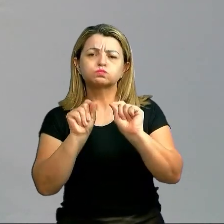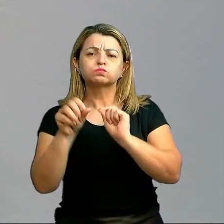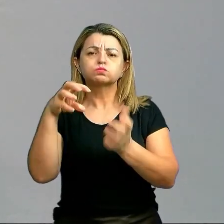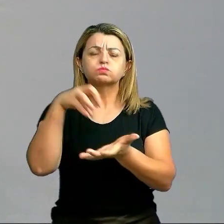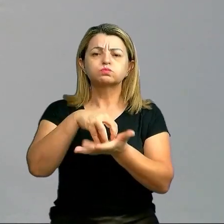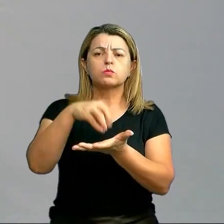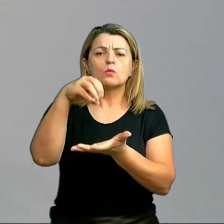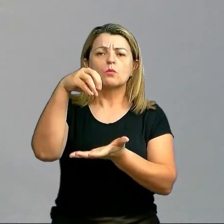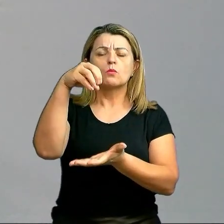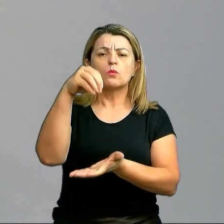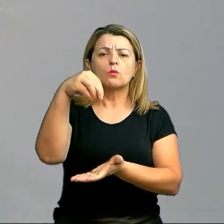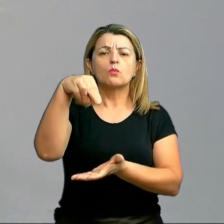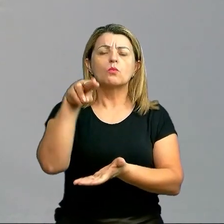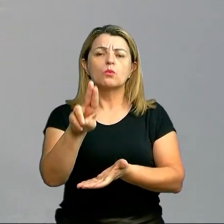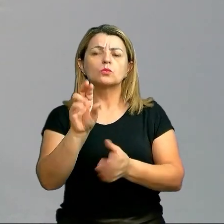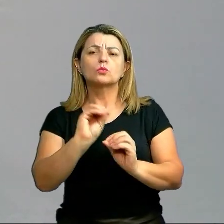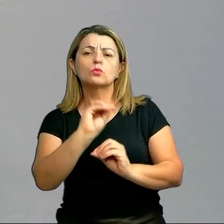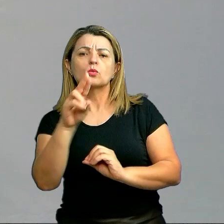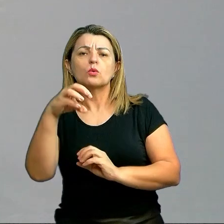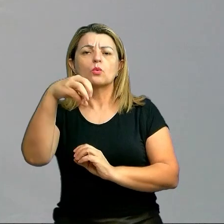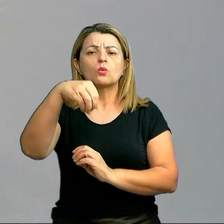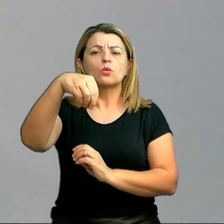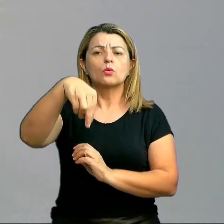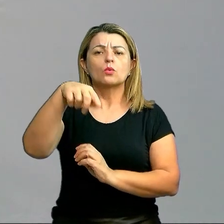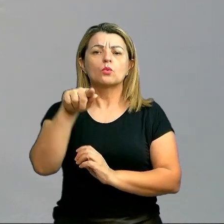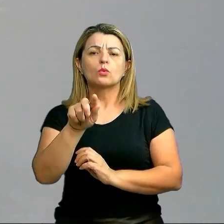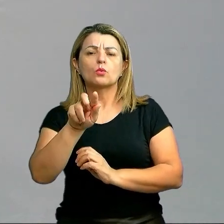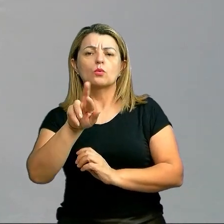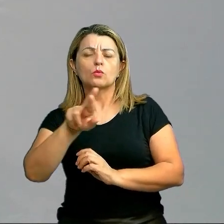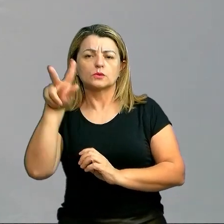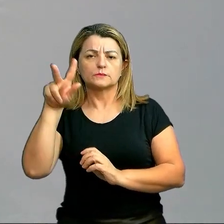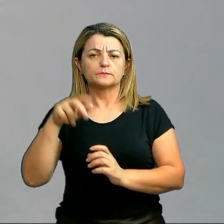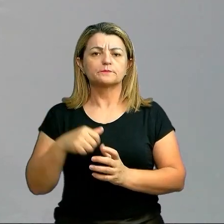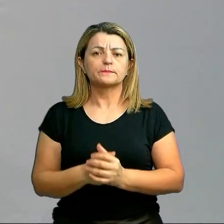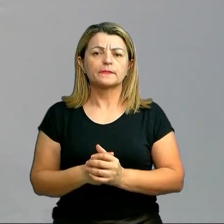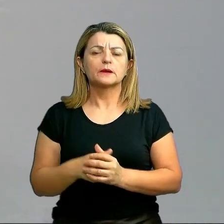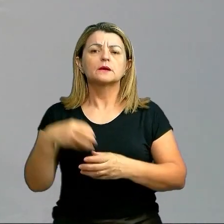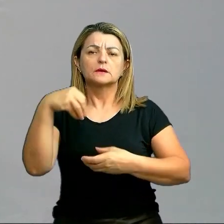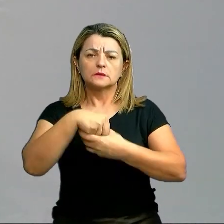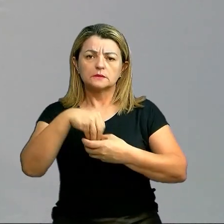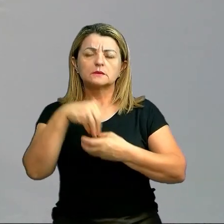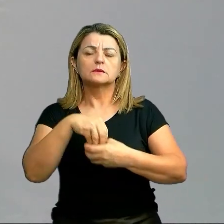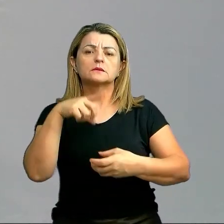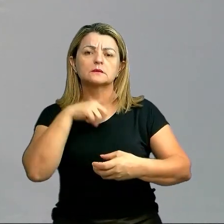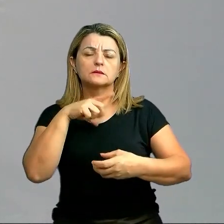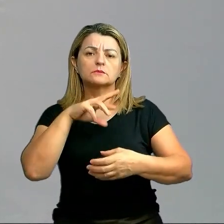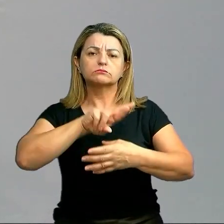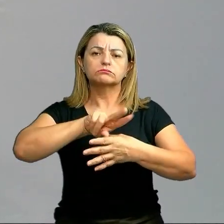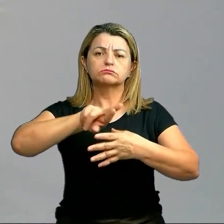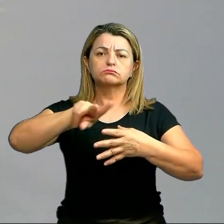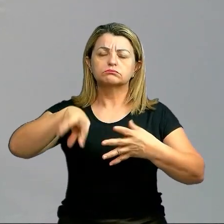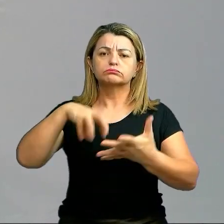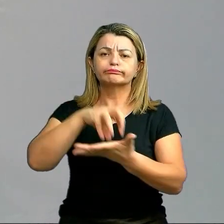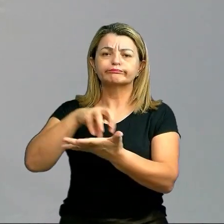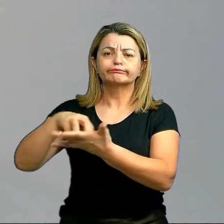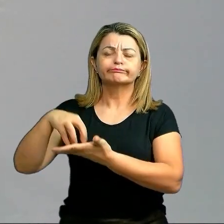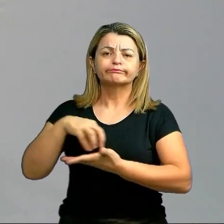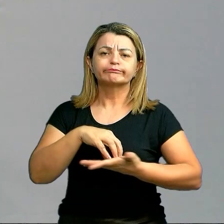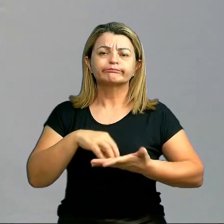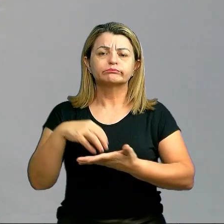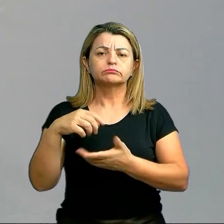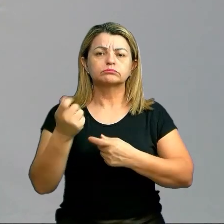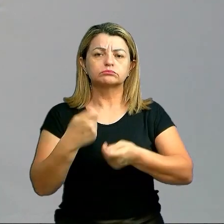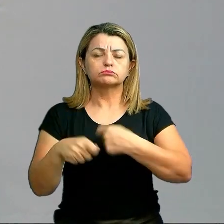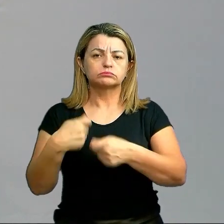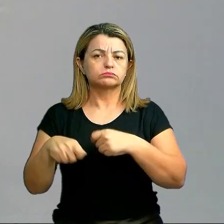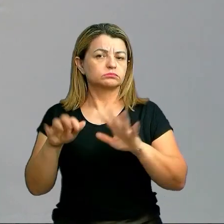vezes a gente pode perceber que ali dentro das organizações internacionais também estão inseridos os blocos econômicos, mas isso